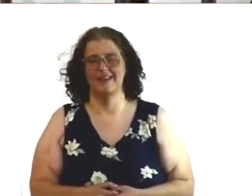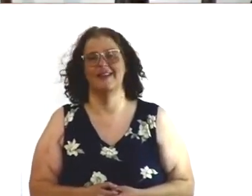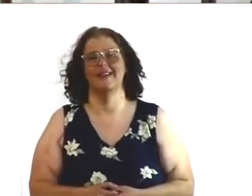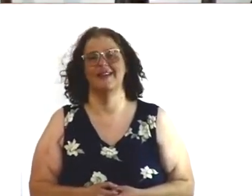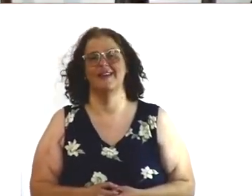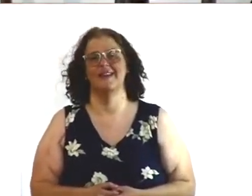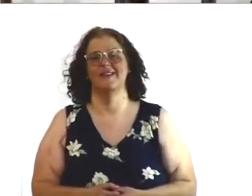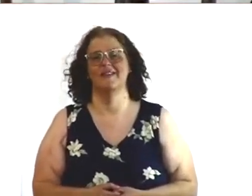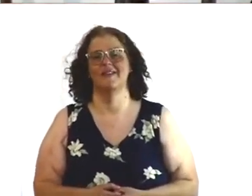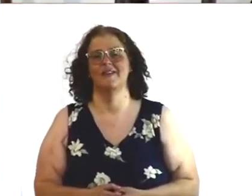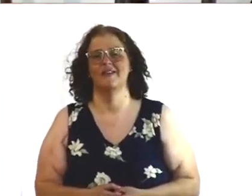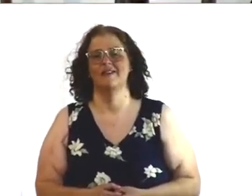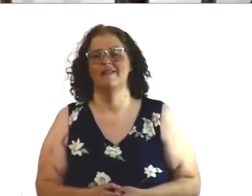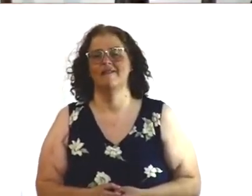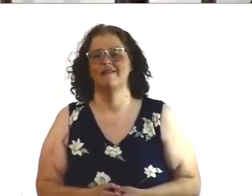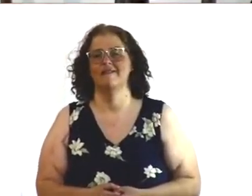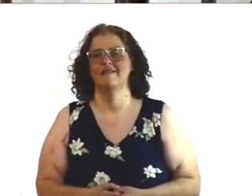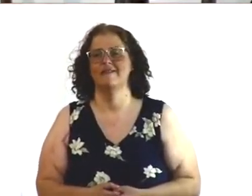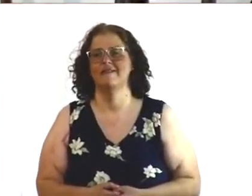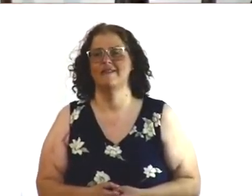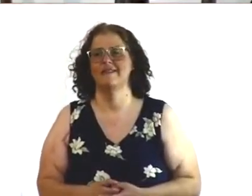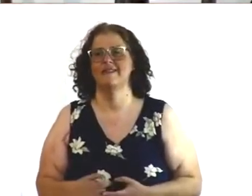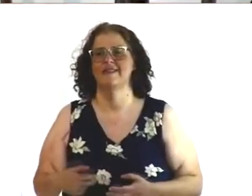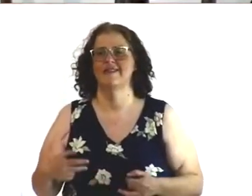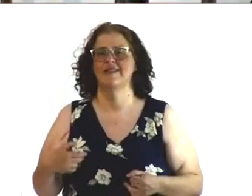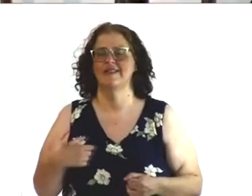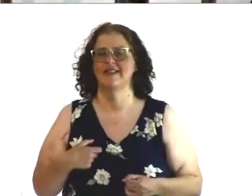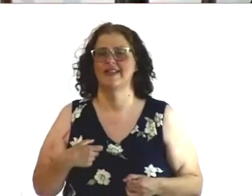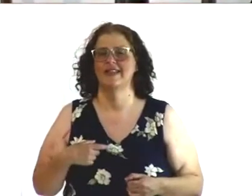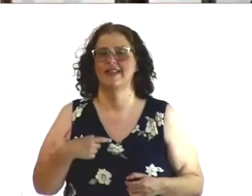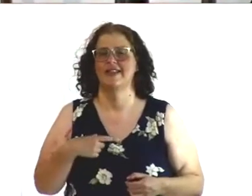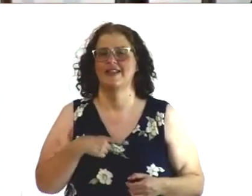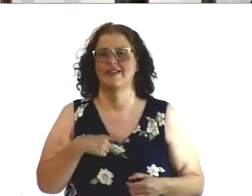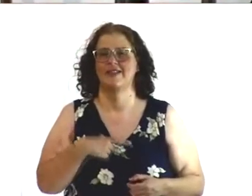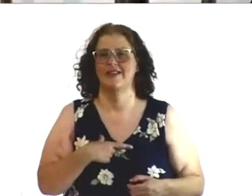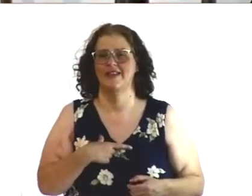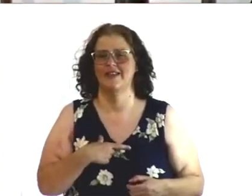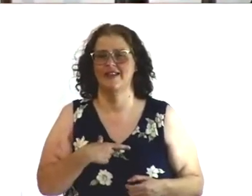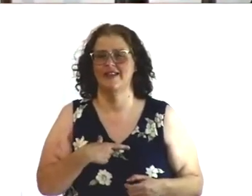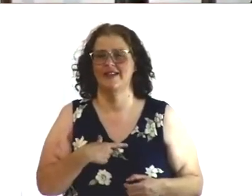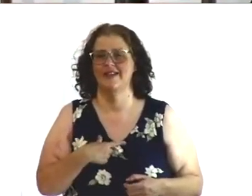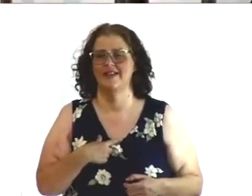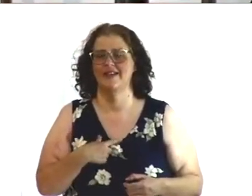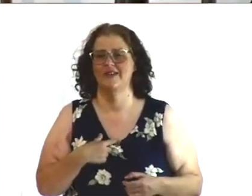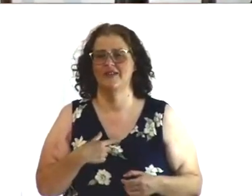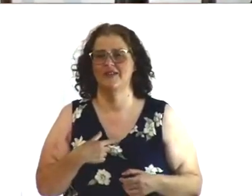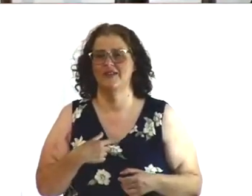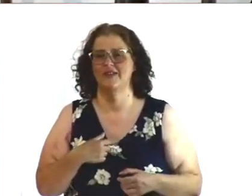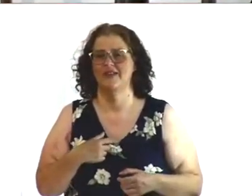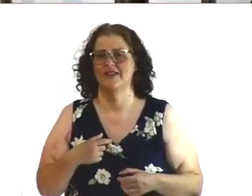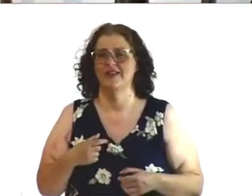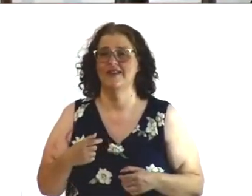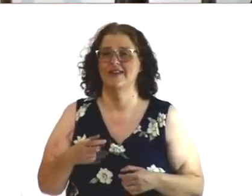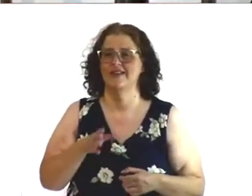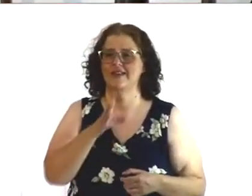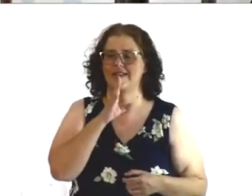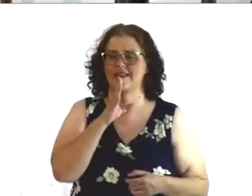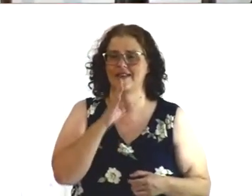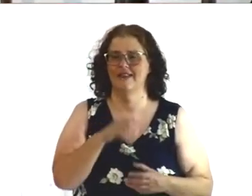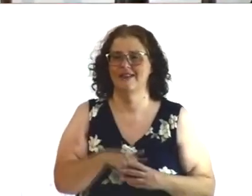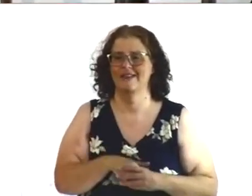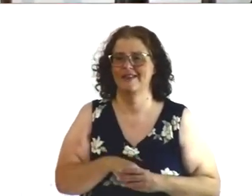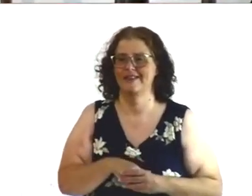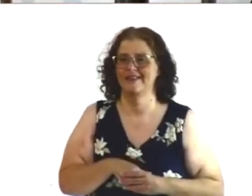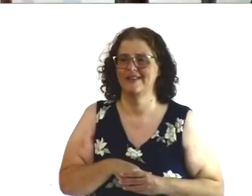E aí a gente vai descobrir que foi o coelho da Páscoa que fez. Passou a operar o carrinho do Papai Noel. Aí fiquei